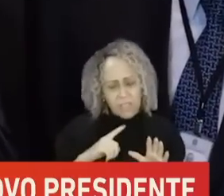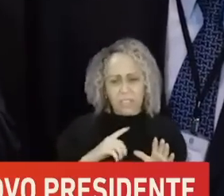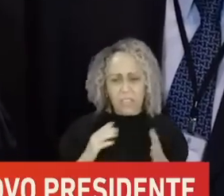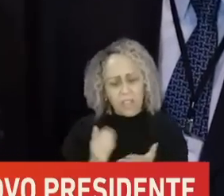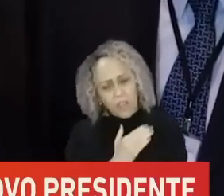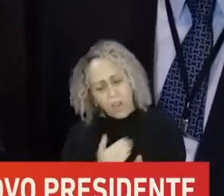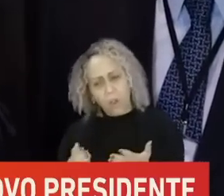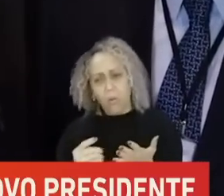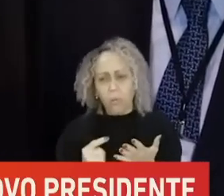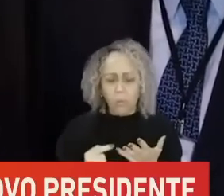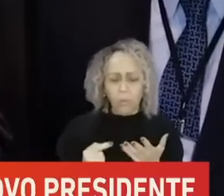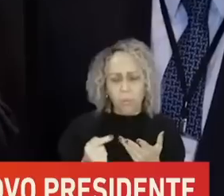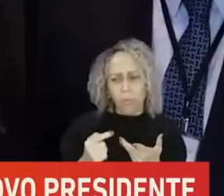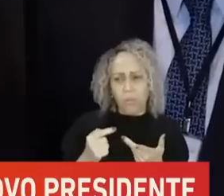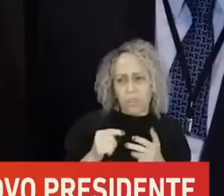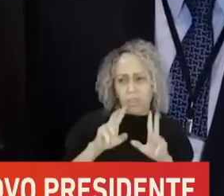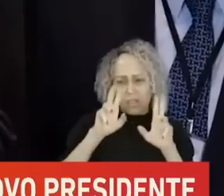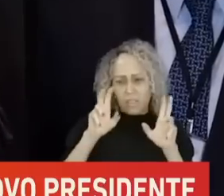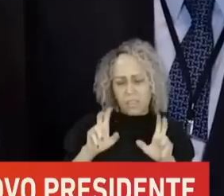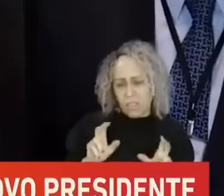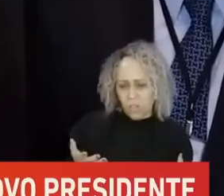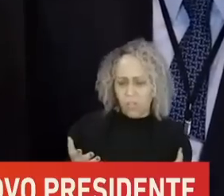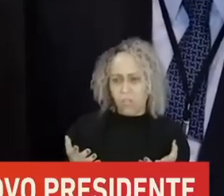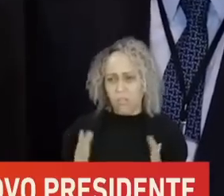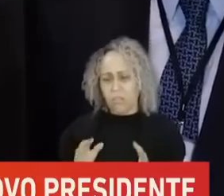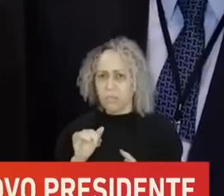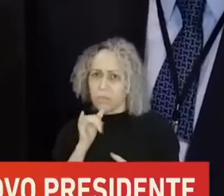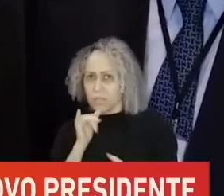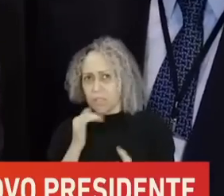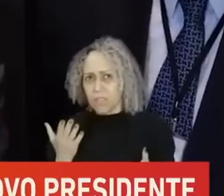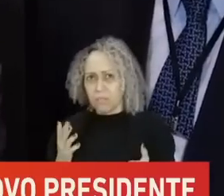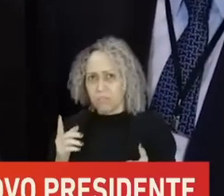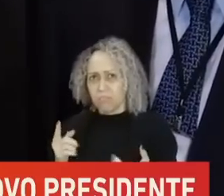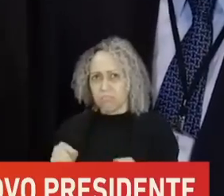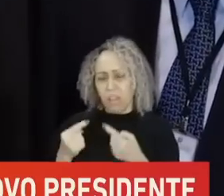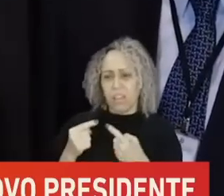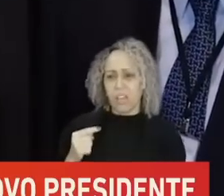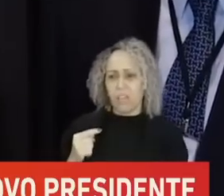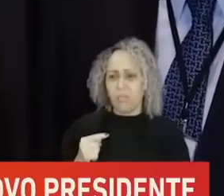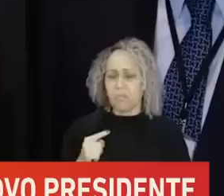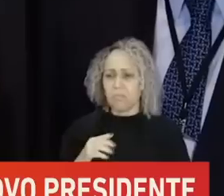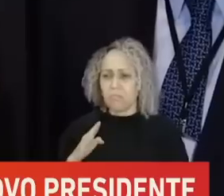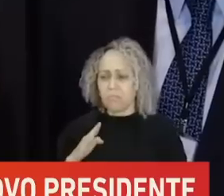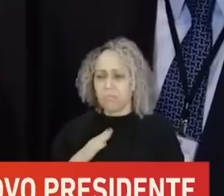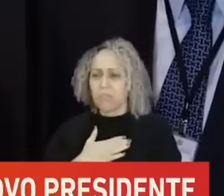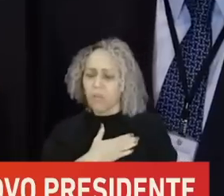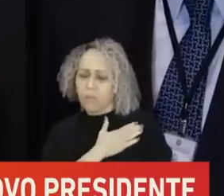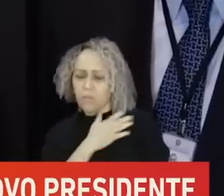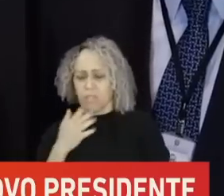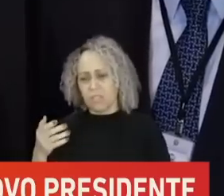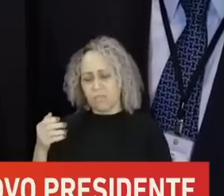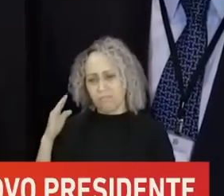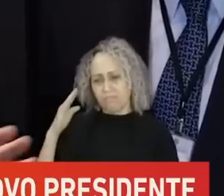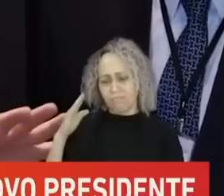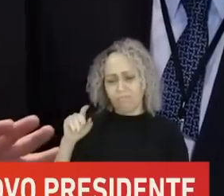vemos aí algumas imagens de Aloysio Mercadante, o homem que vai tomar posse à frente desse banco. Antes de qualquer coisa, deixa